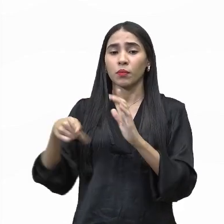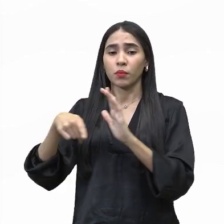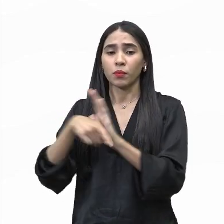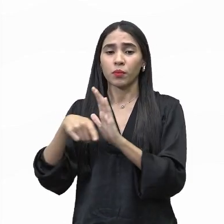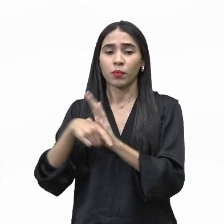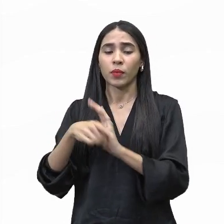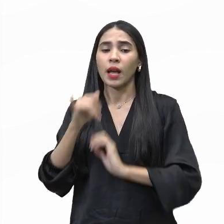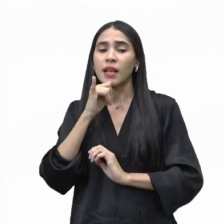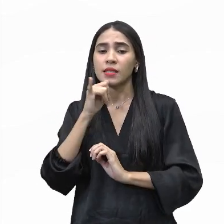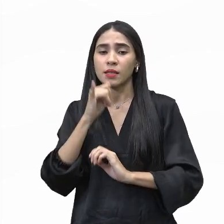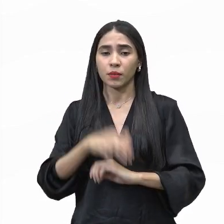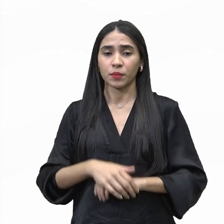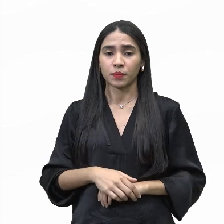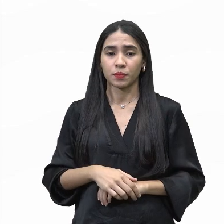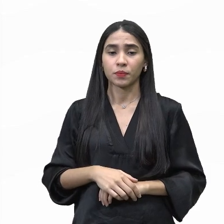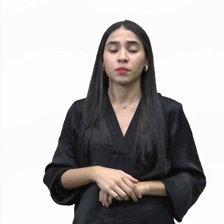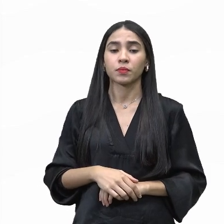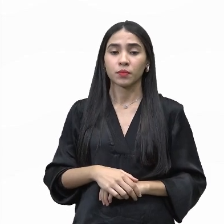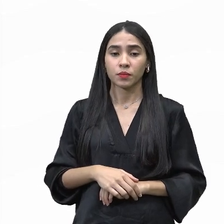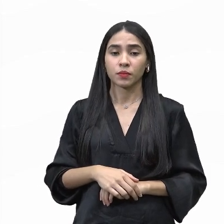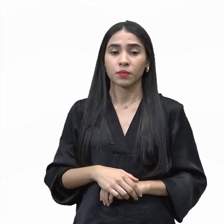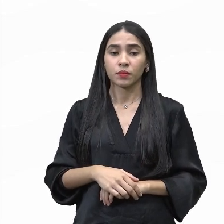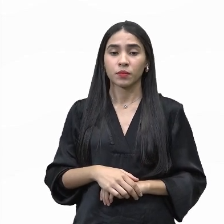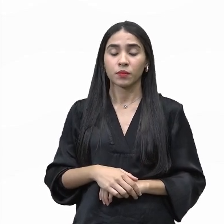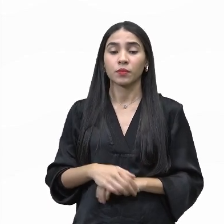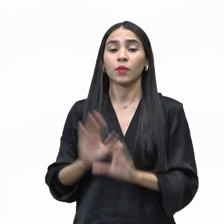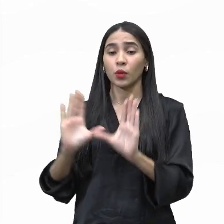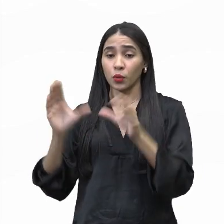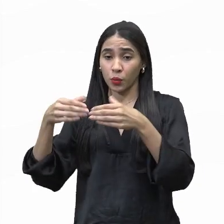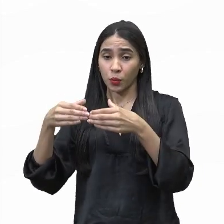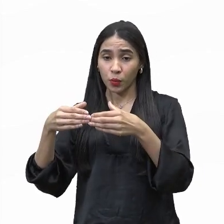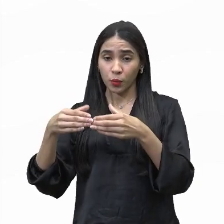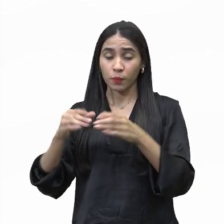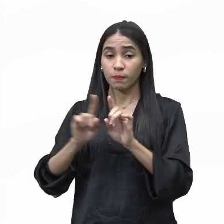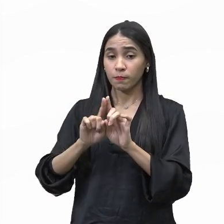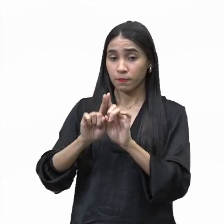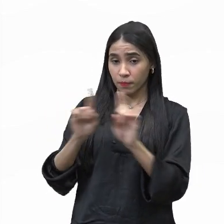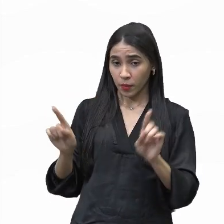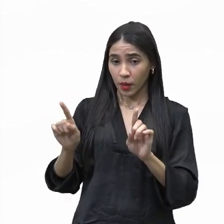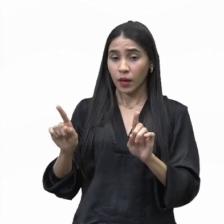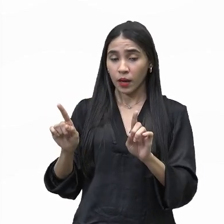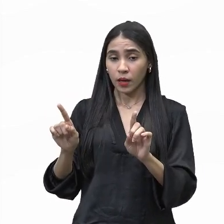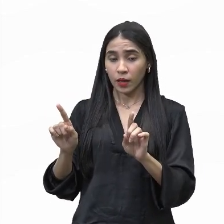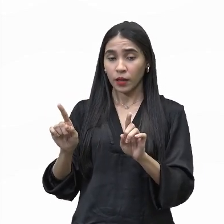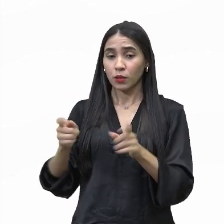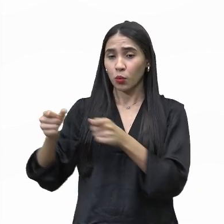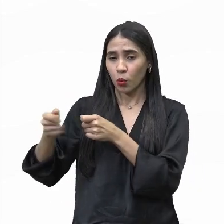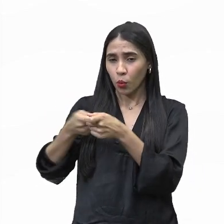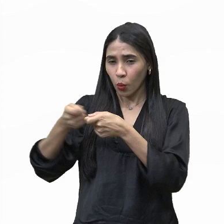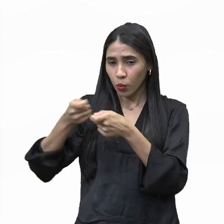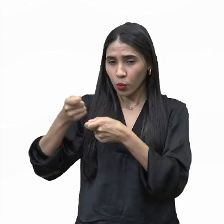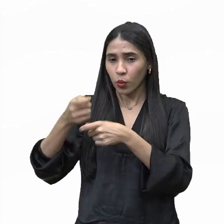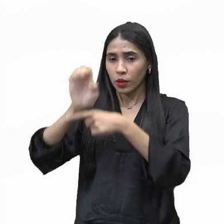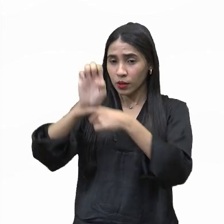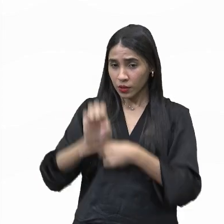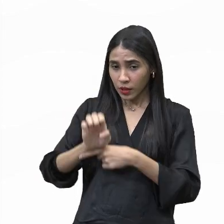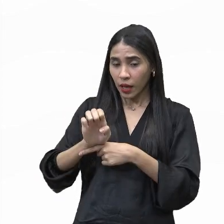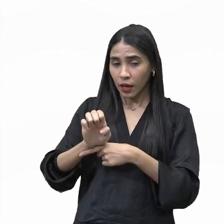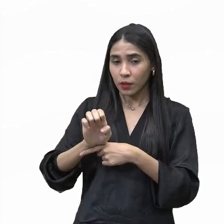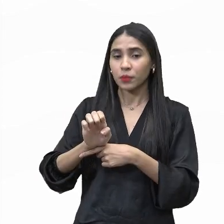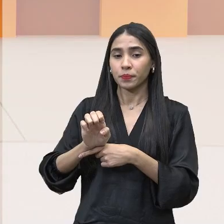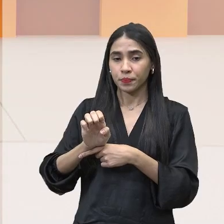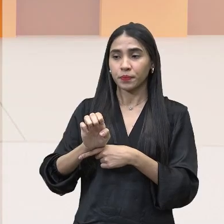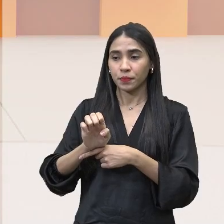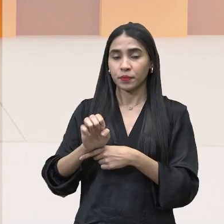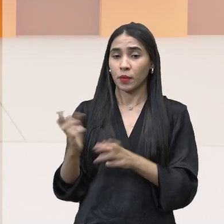dizem, em tese, que era coletivo, porém, ele estava na mão do Estado. Quem tinha a propriedade, na realidade,